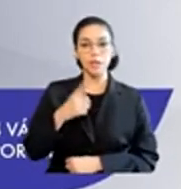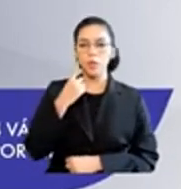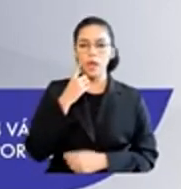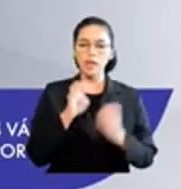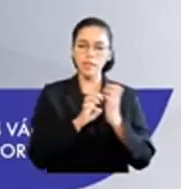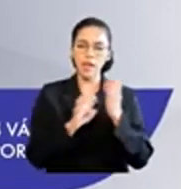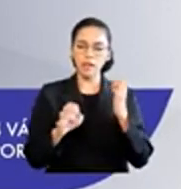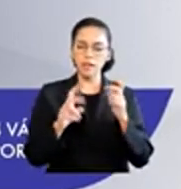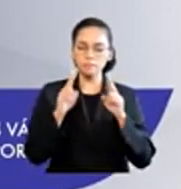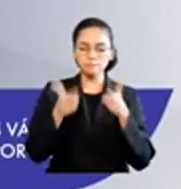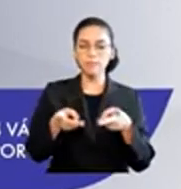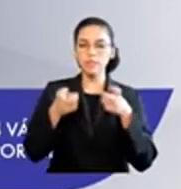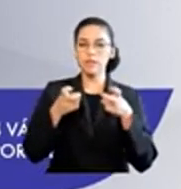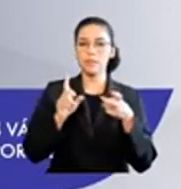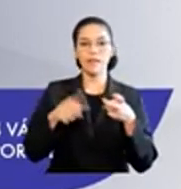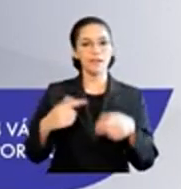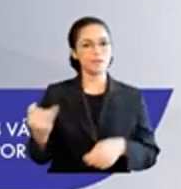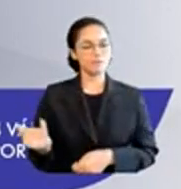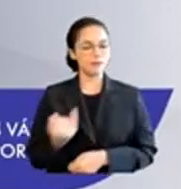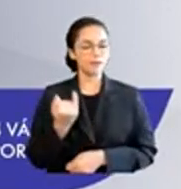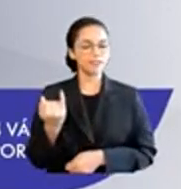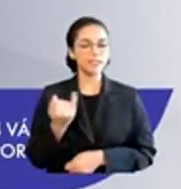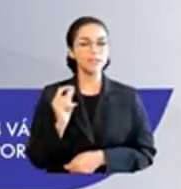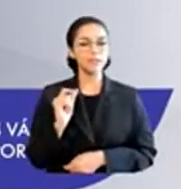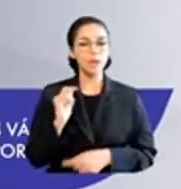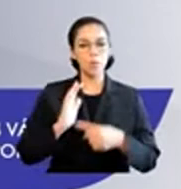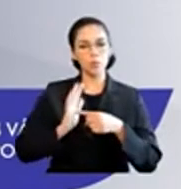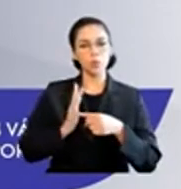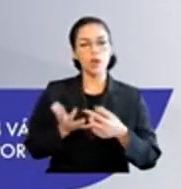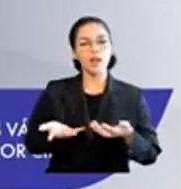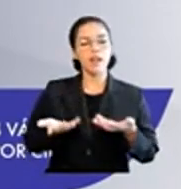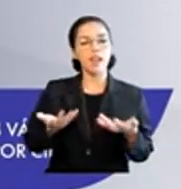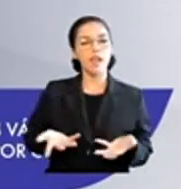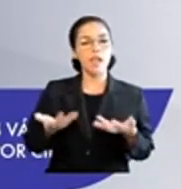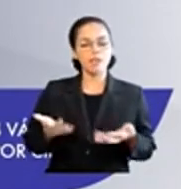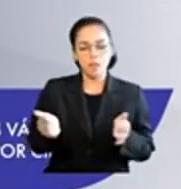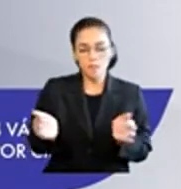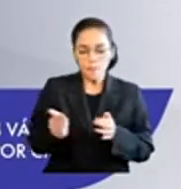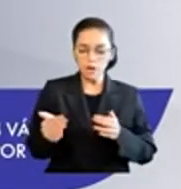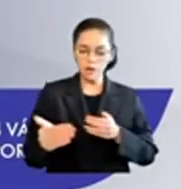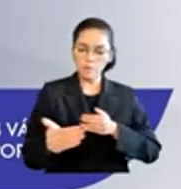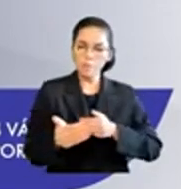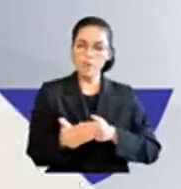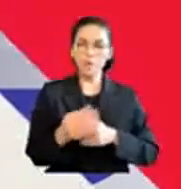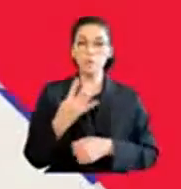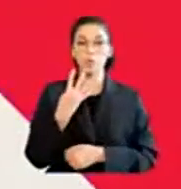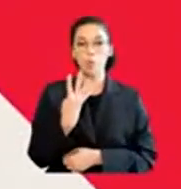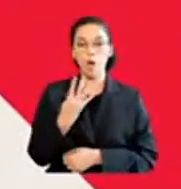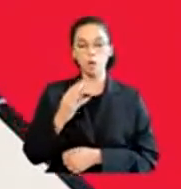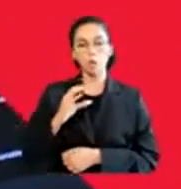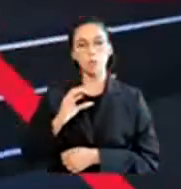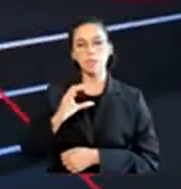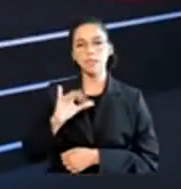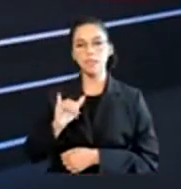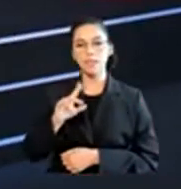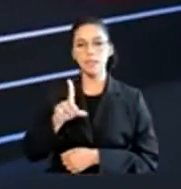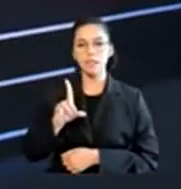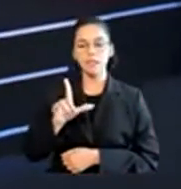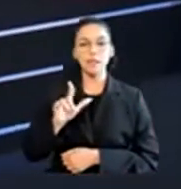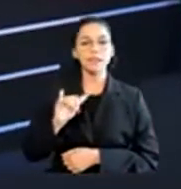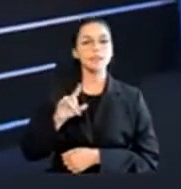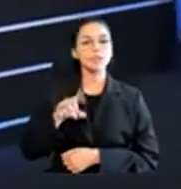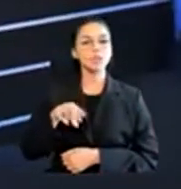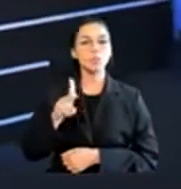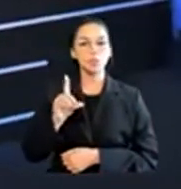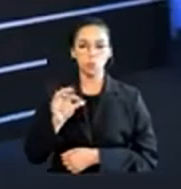importante destacar que esse motor é leve e compacto, com 4 cilindros em linha e 4 válvulas por cilindro, além de ser um motor